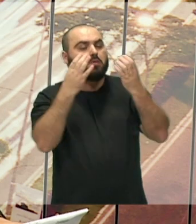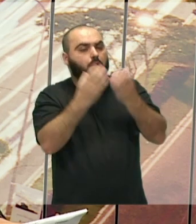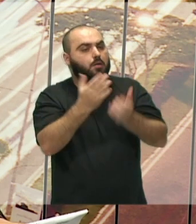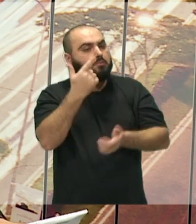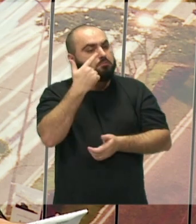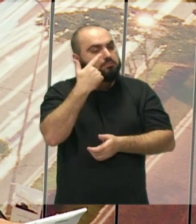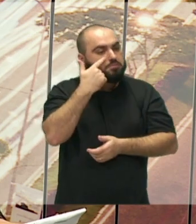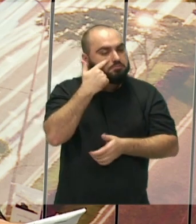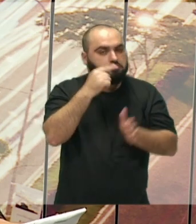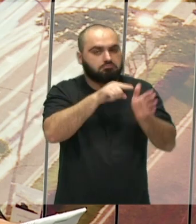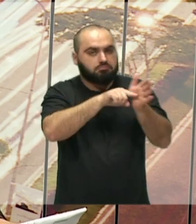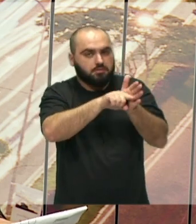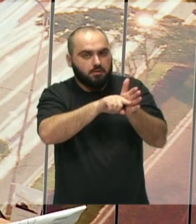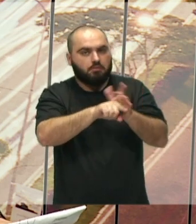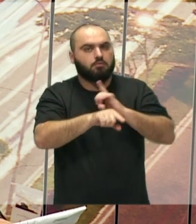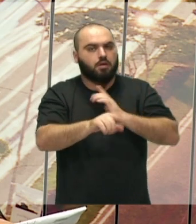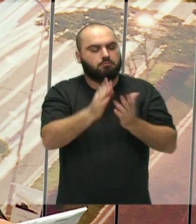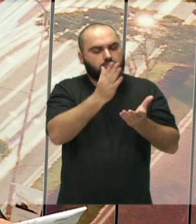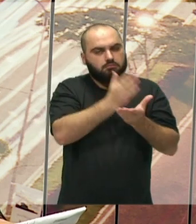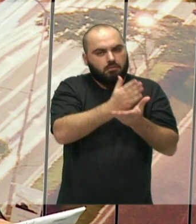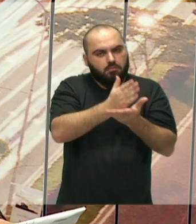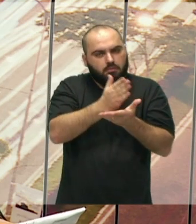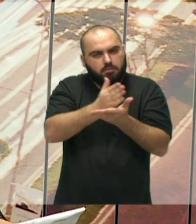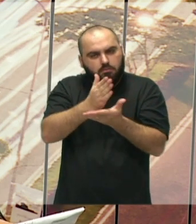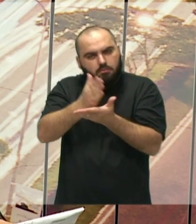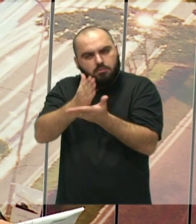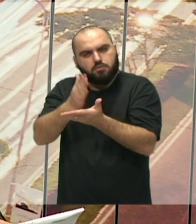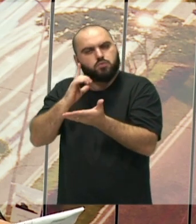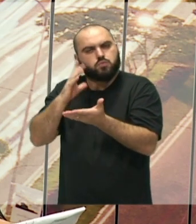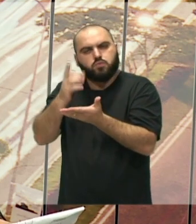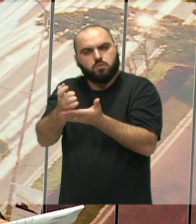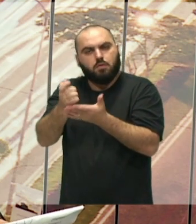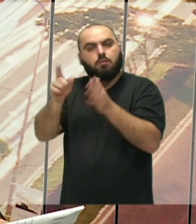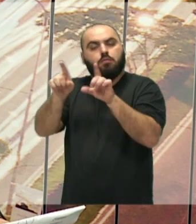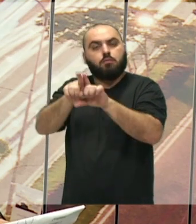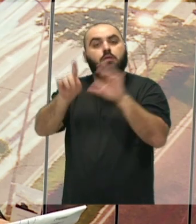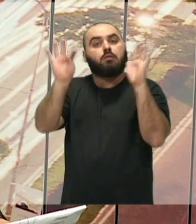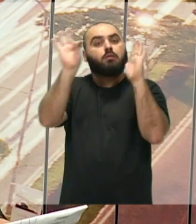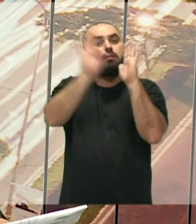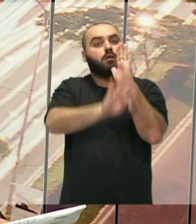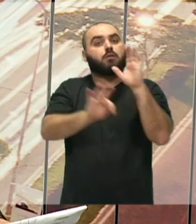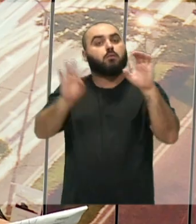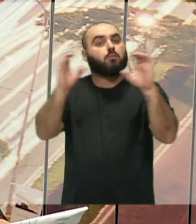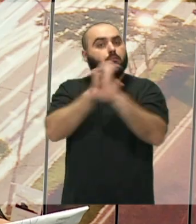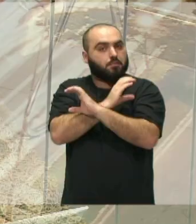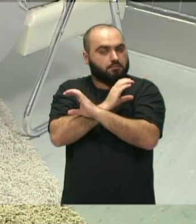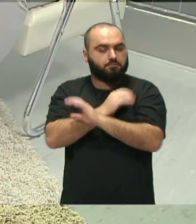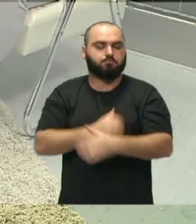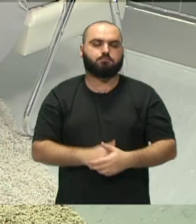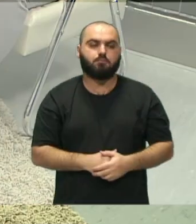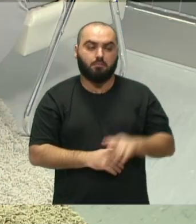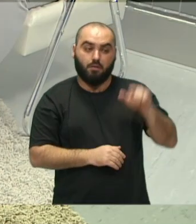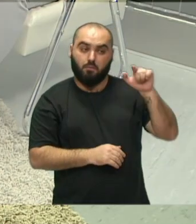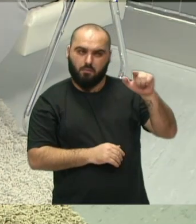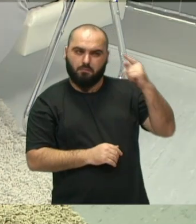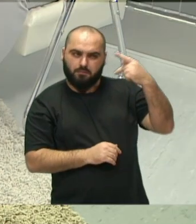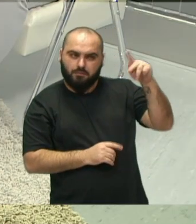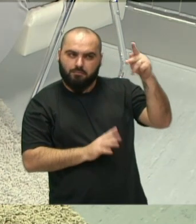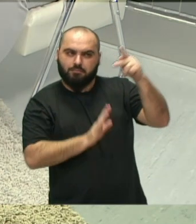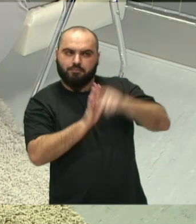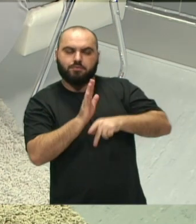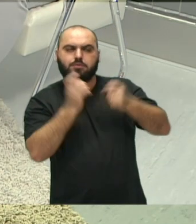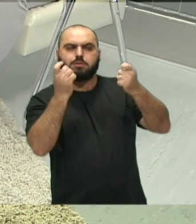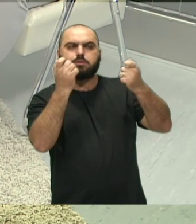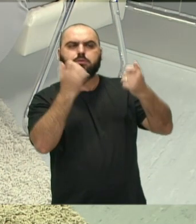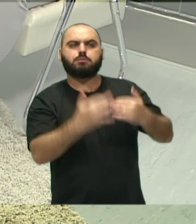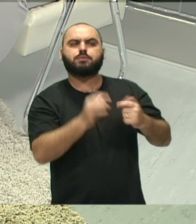de Itajaí. Tem todo o trâmite ali, também o texto completo do projeto de lei. Ele trata de